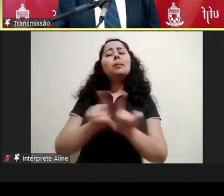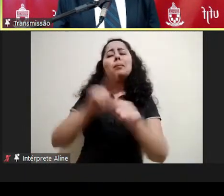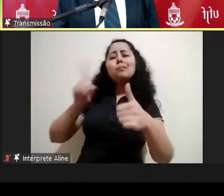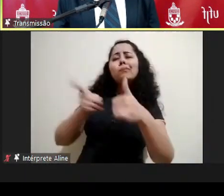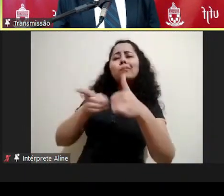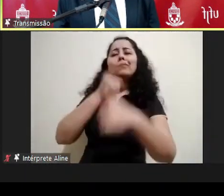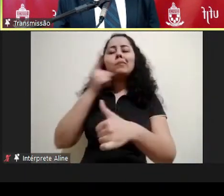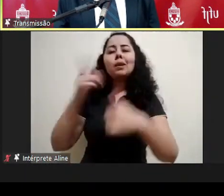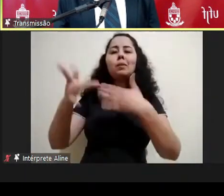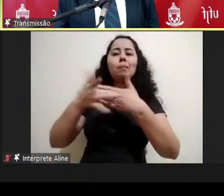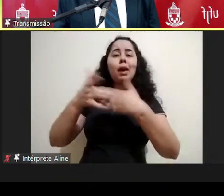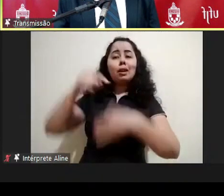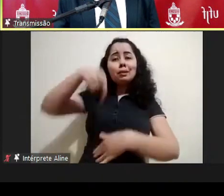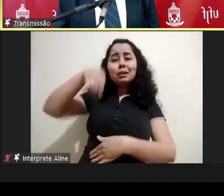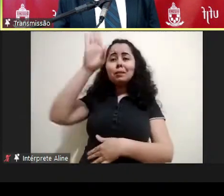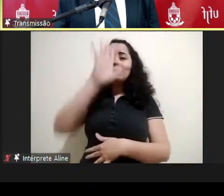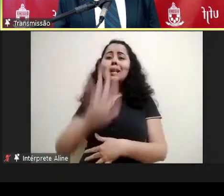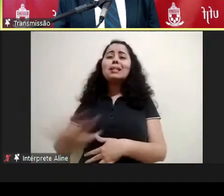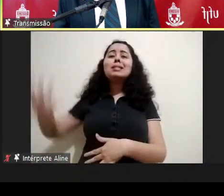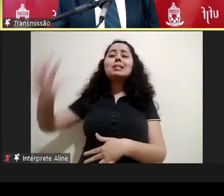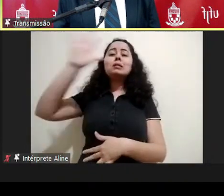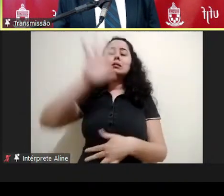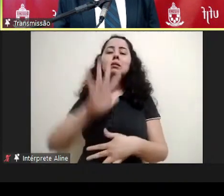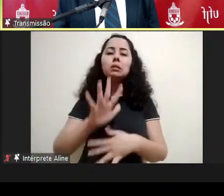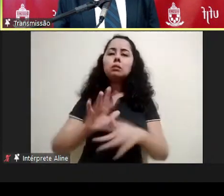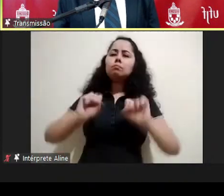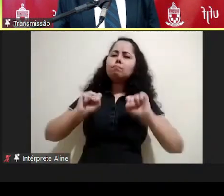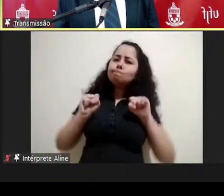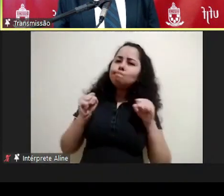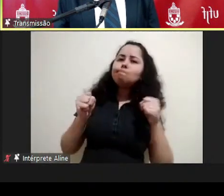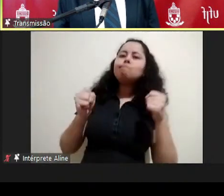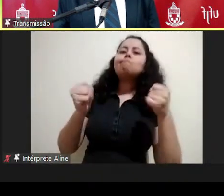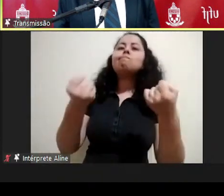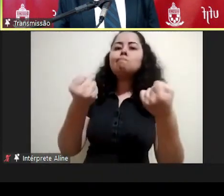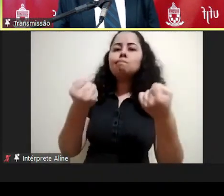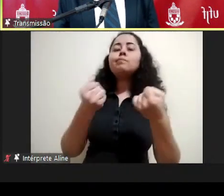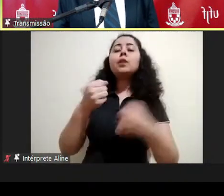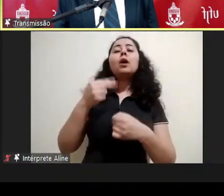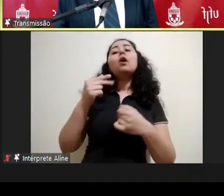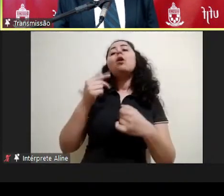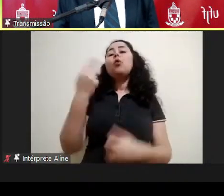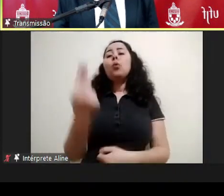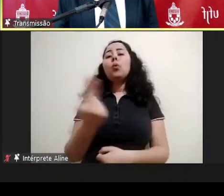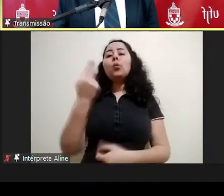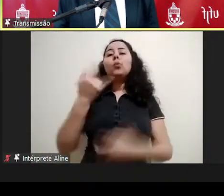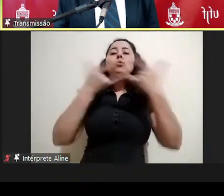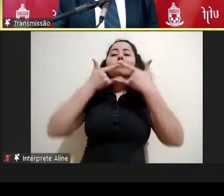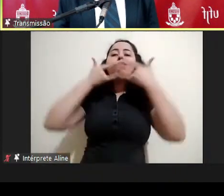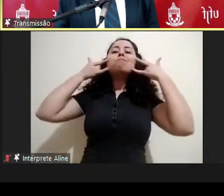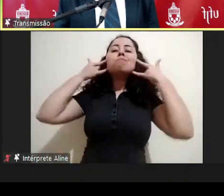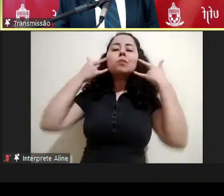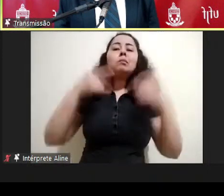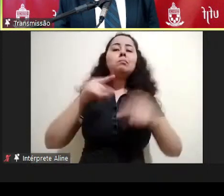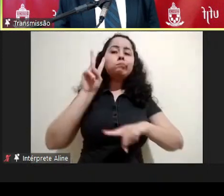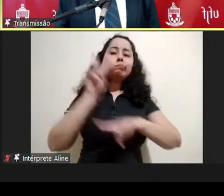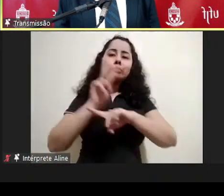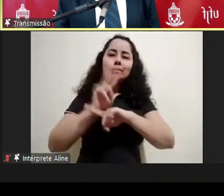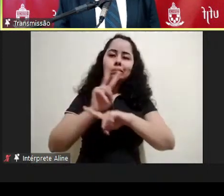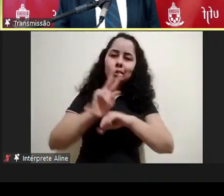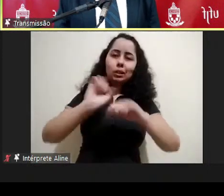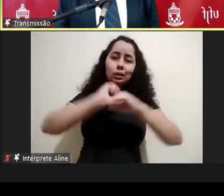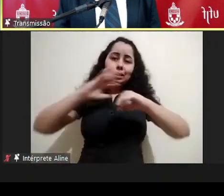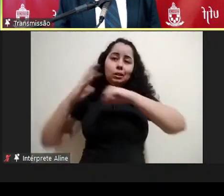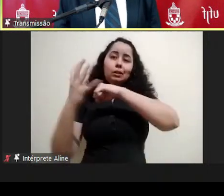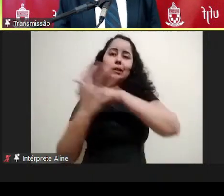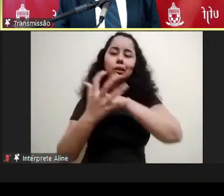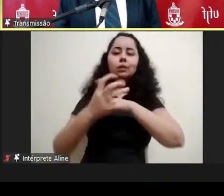defender pública e claramente o uso de máscara por todos na prevenção da Covid-19. O